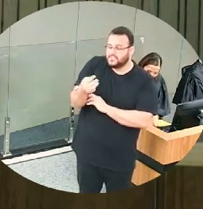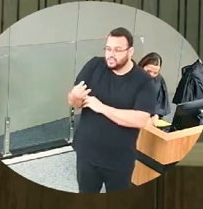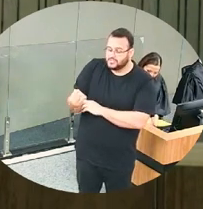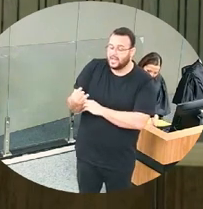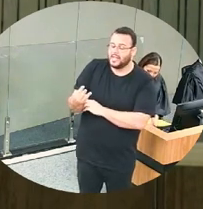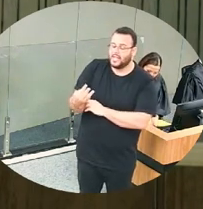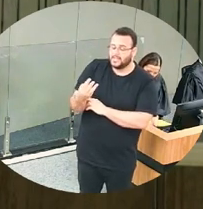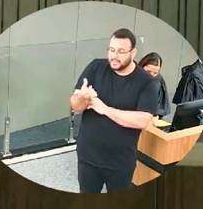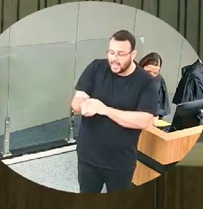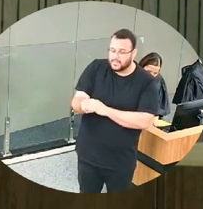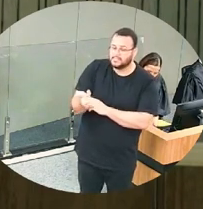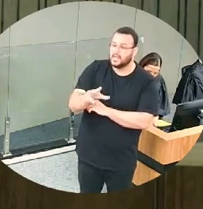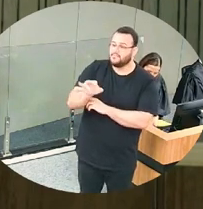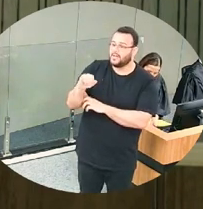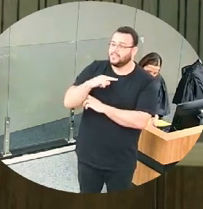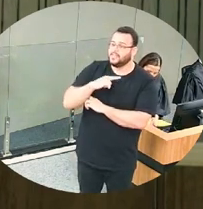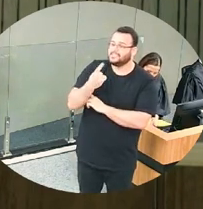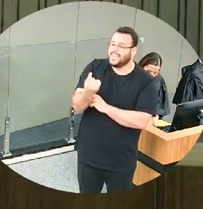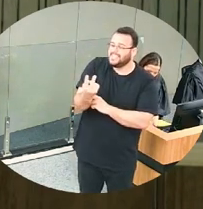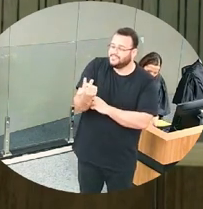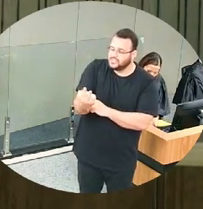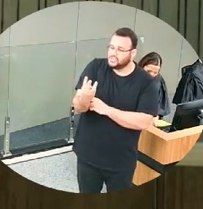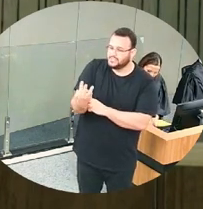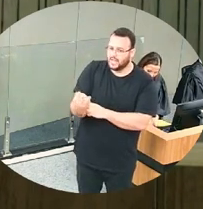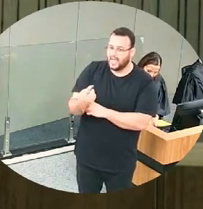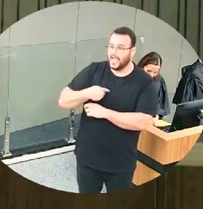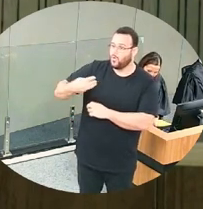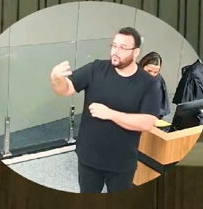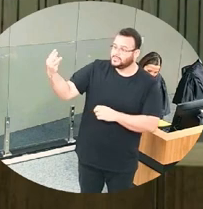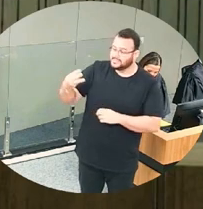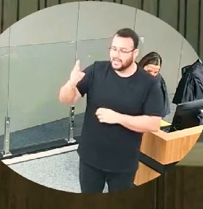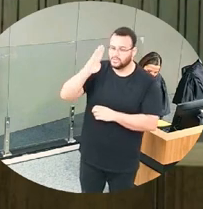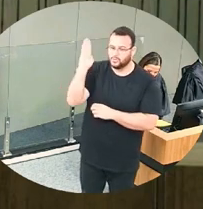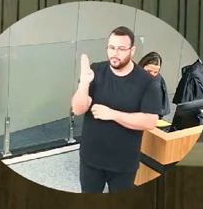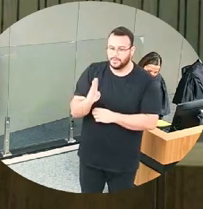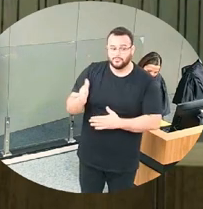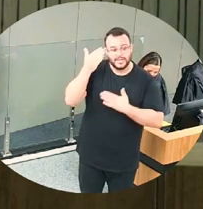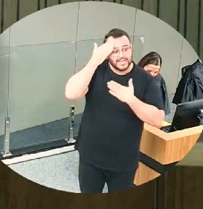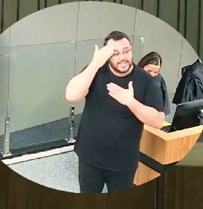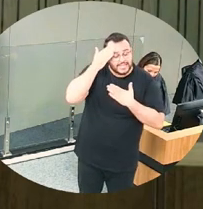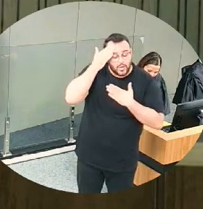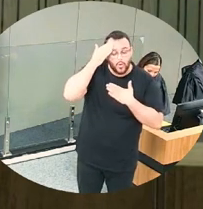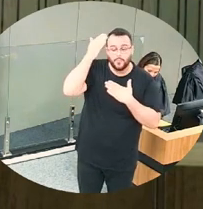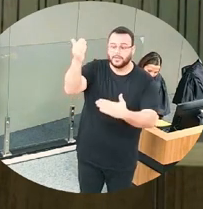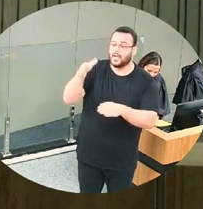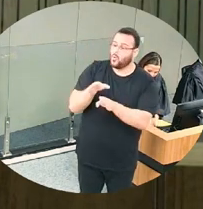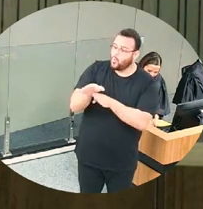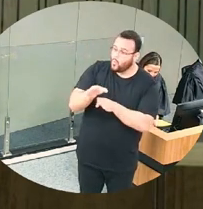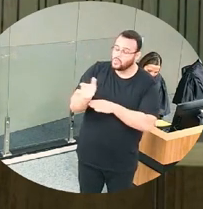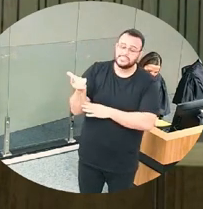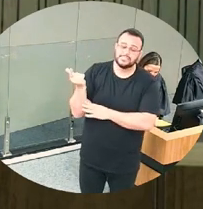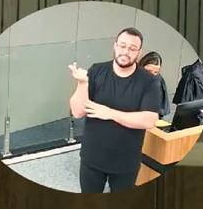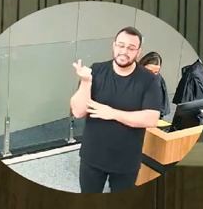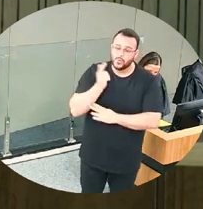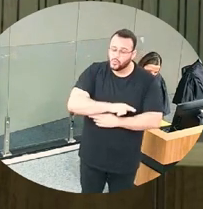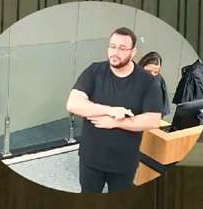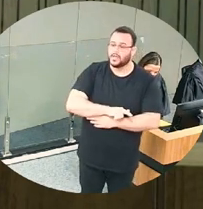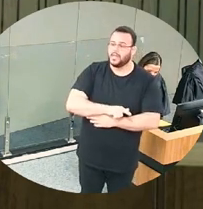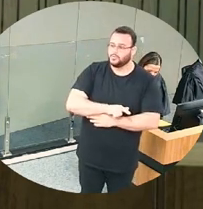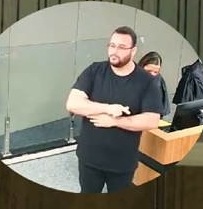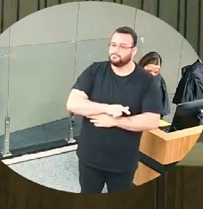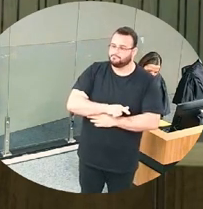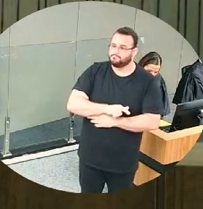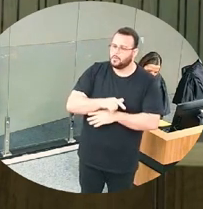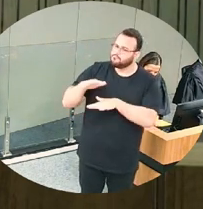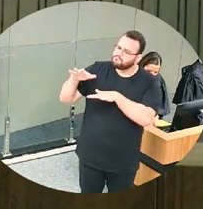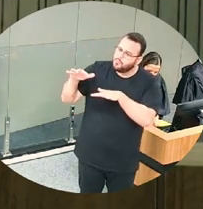cargos o nosso tribunal terceiro do Brasil em nomeações graças à gestões junto ao conselho etc conseguimos comover o